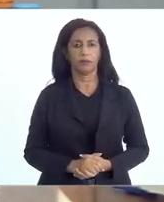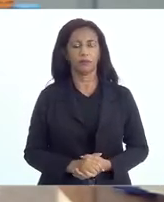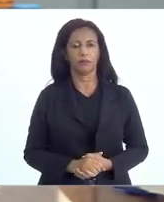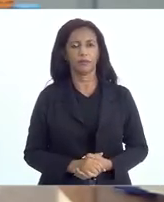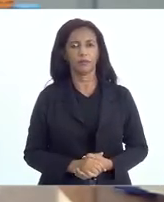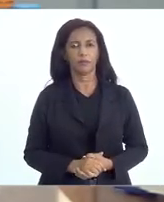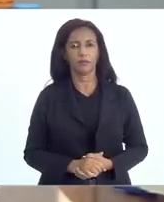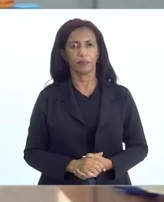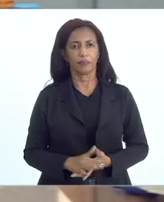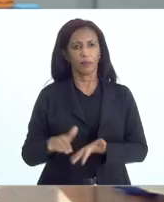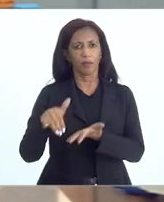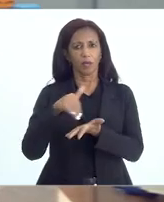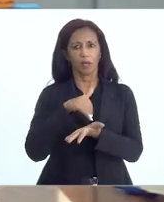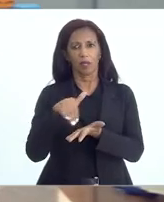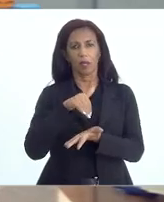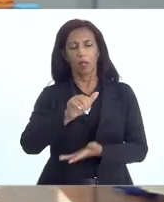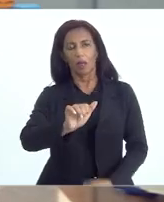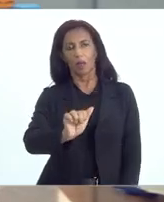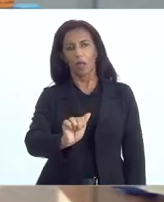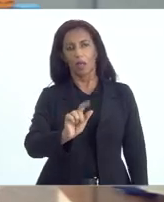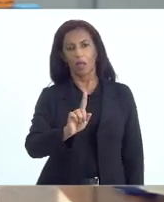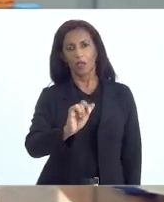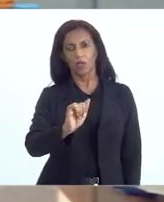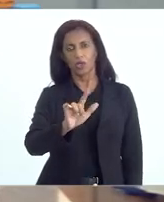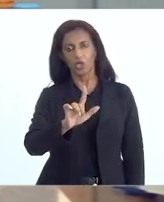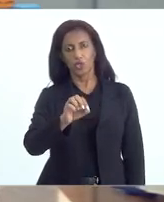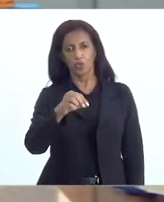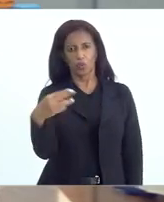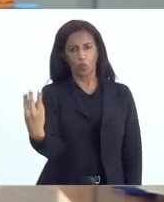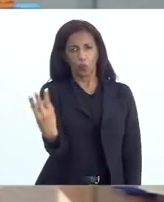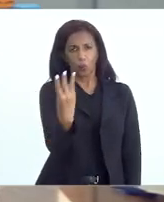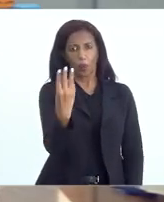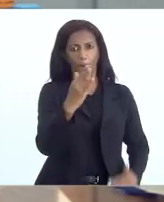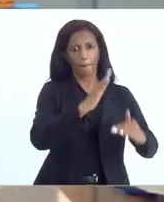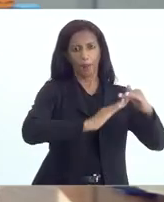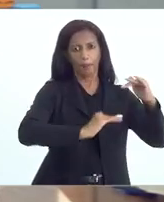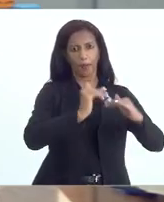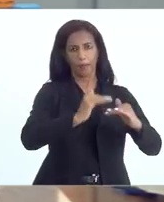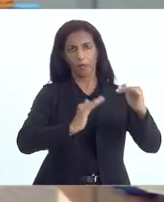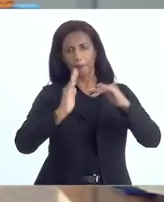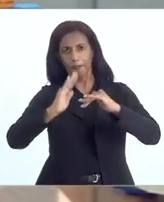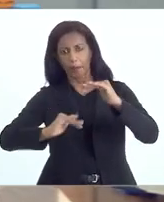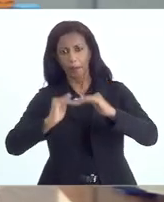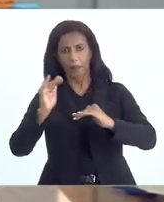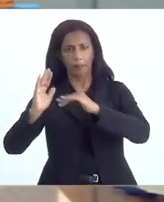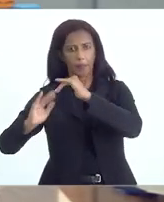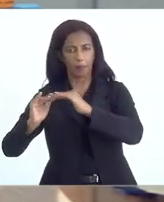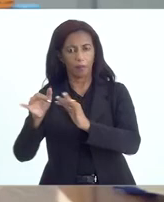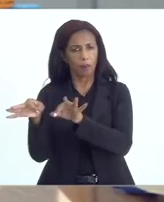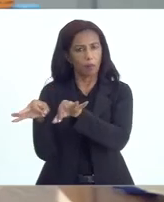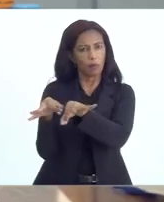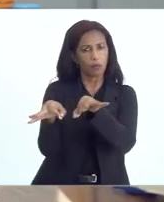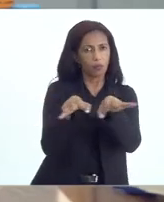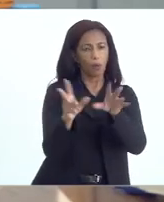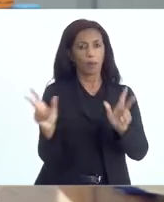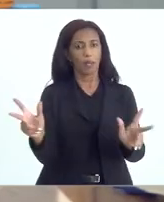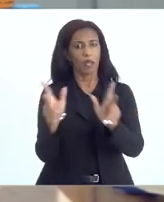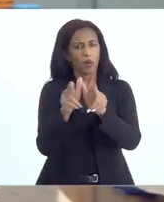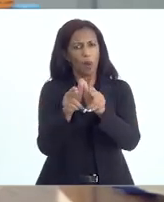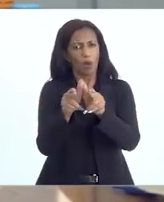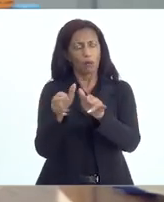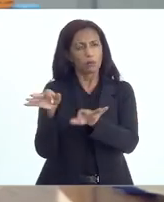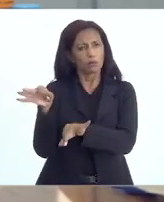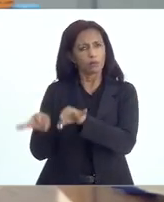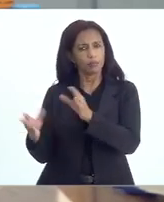o secretário Gilson pegasse as três carreiras e tratar da mesma forma porque o tratamento jurídico